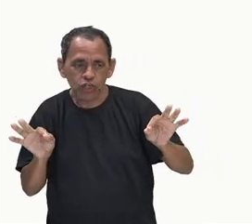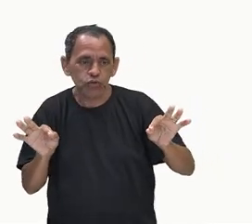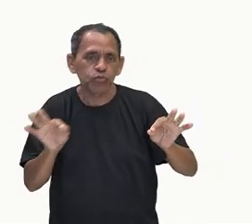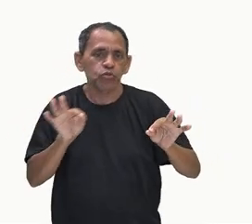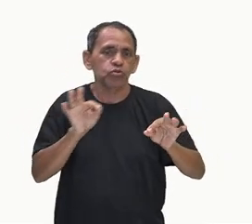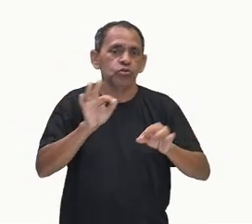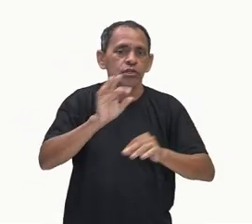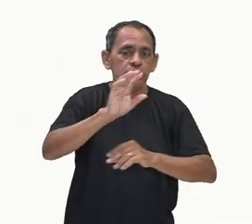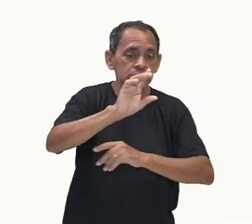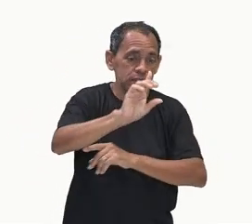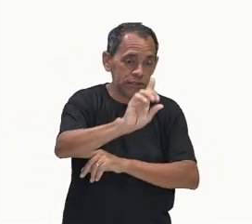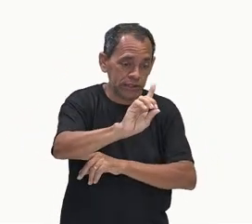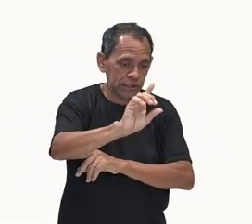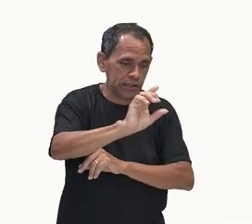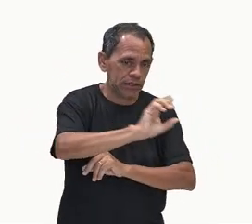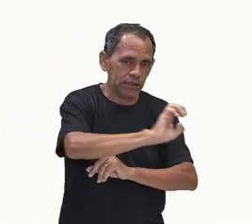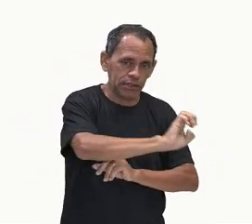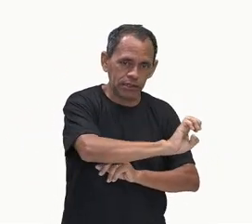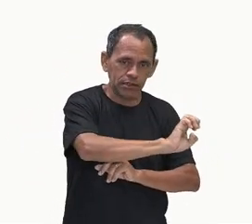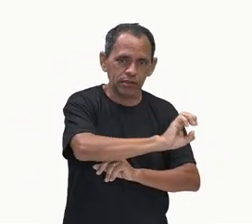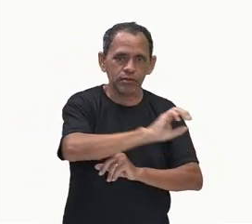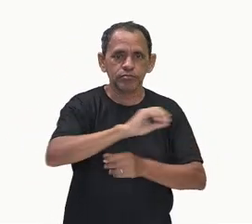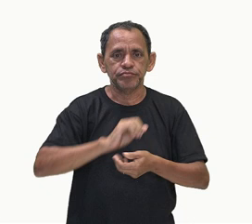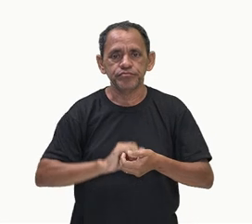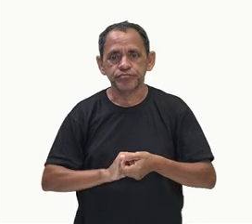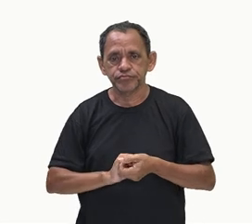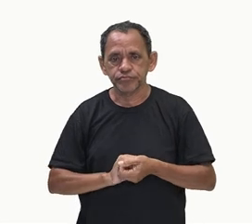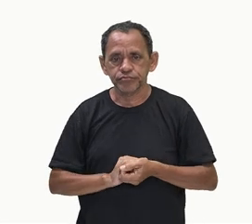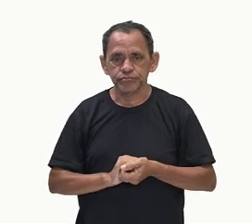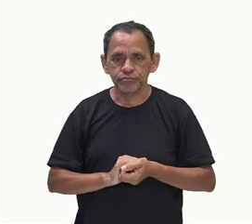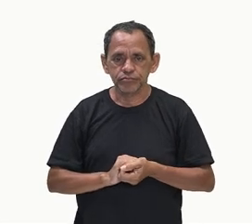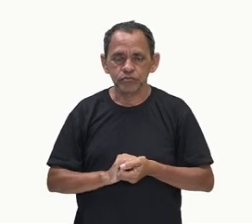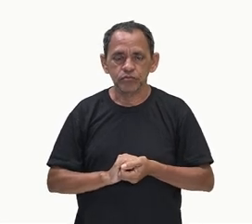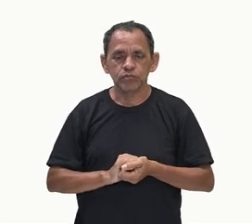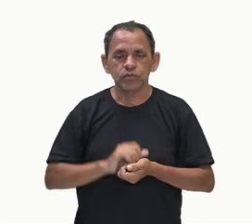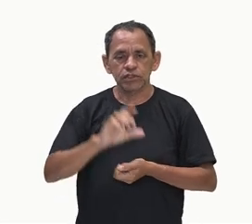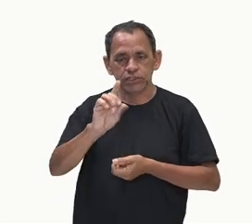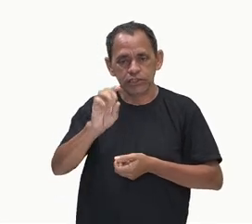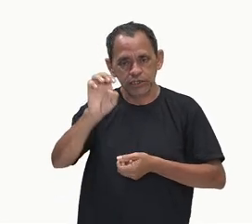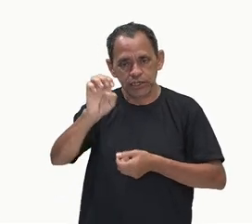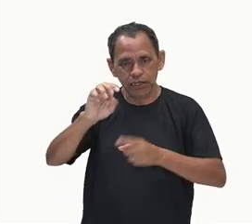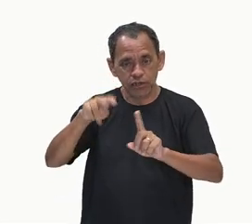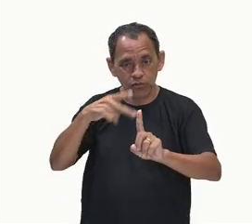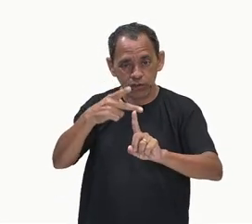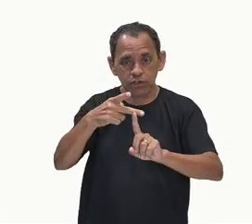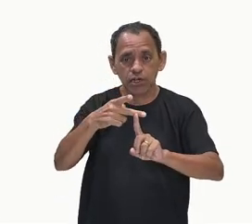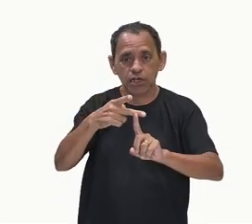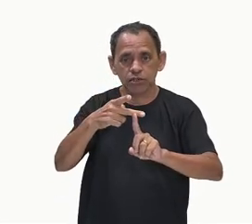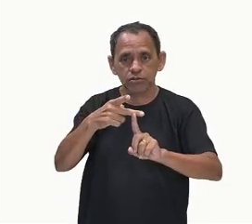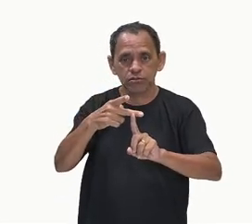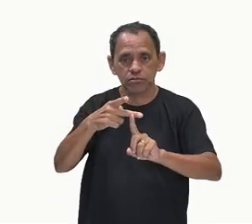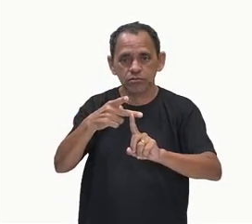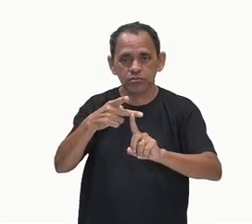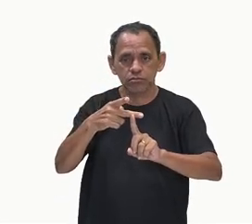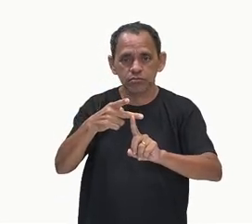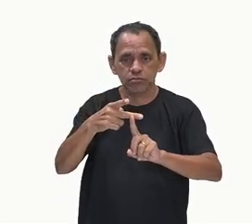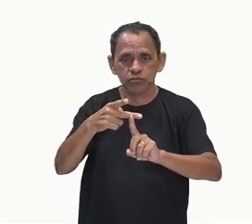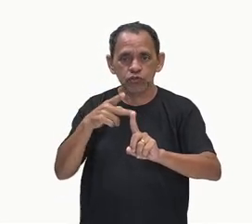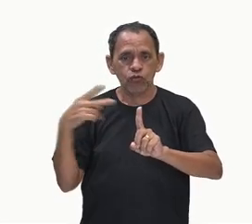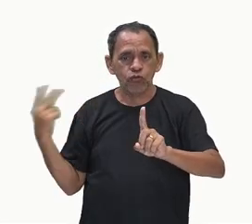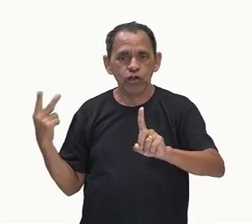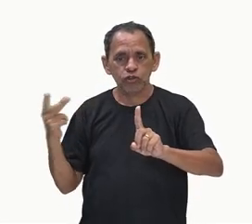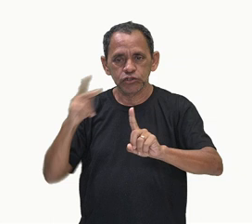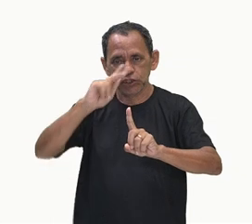D até o ponto e então nós vamos ter D é ao quadrado que é aqui o valor da hipotenusa